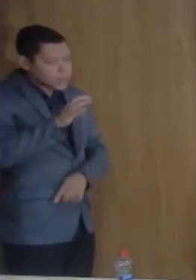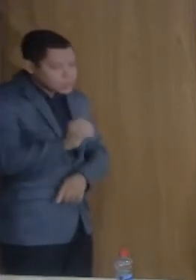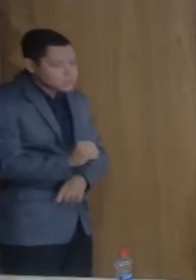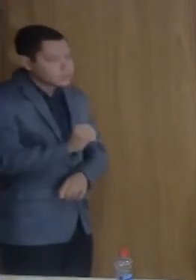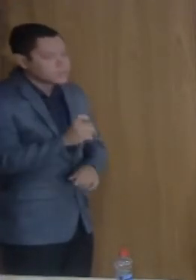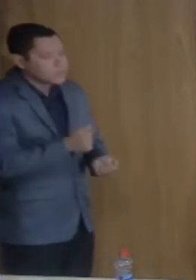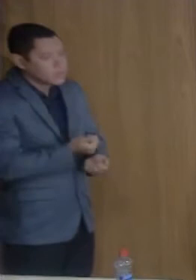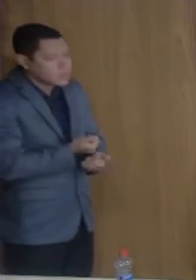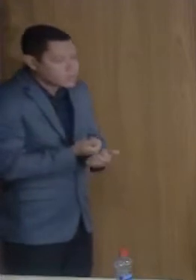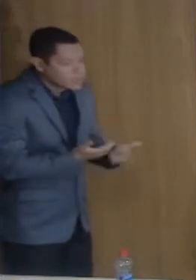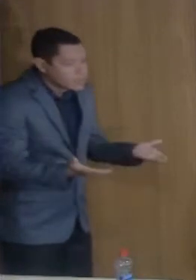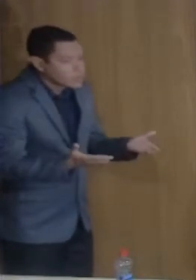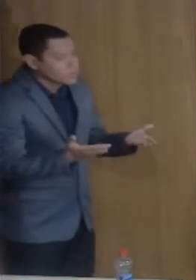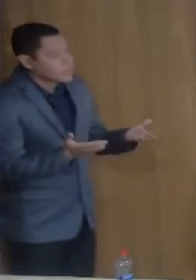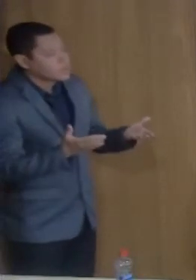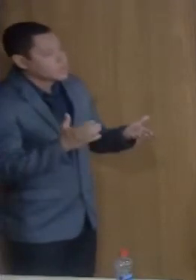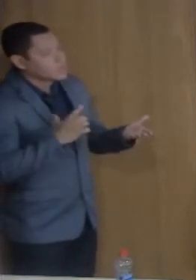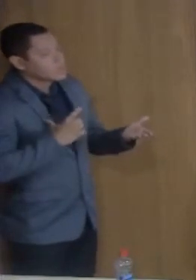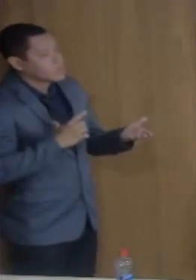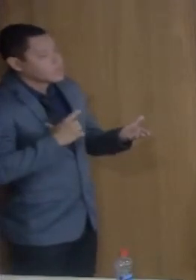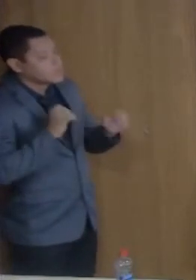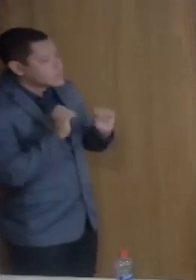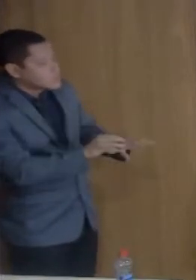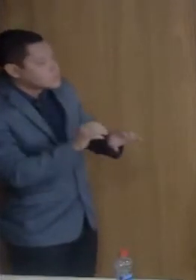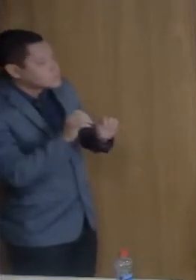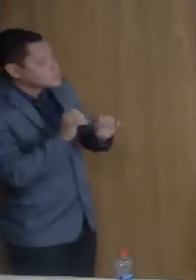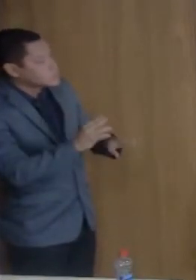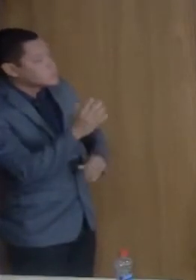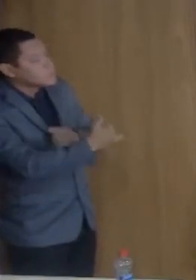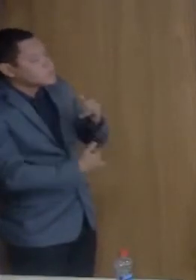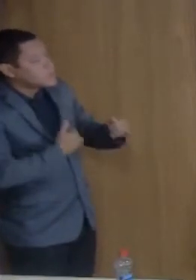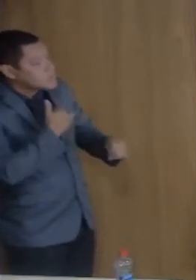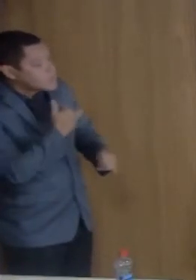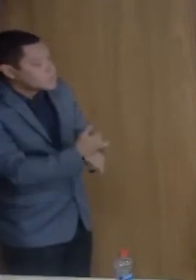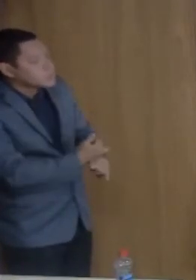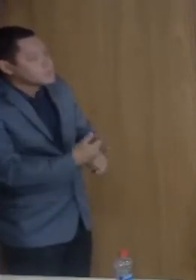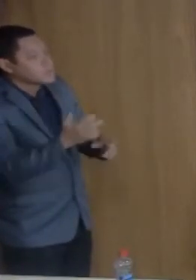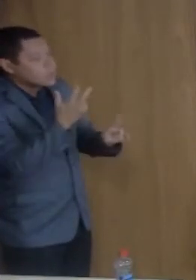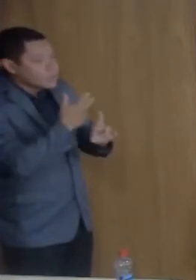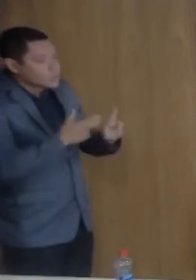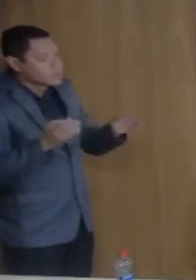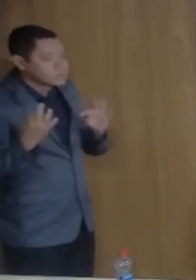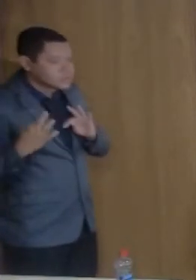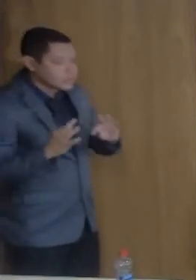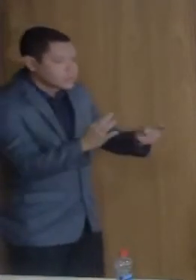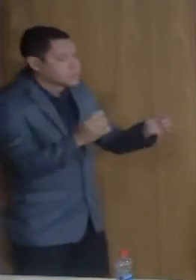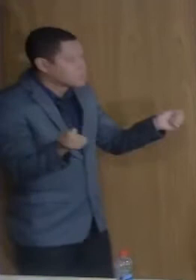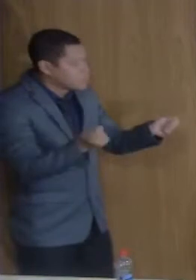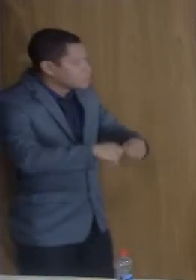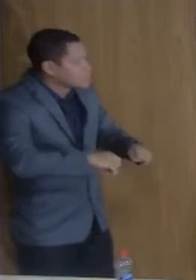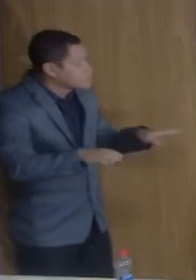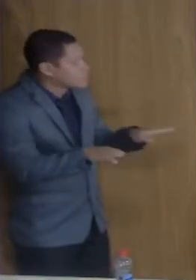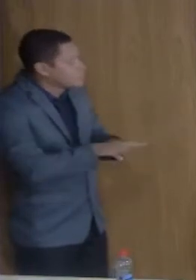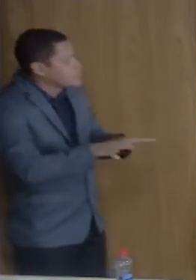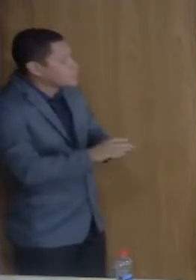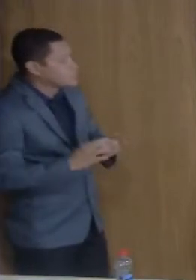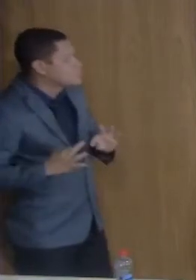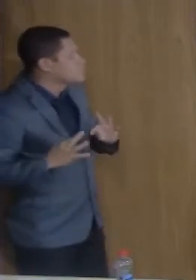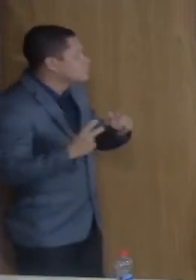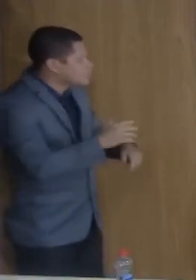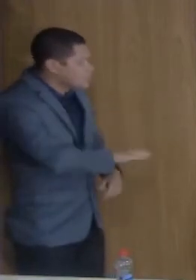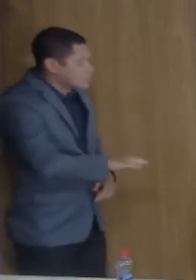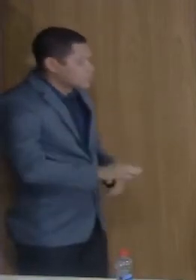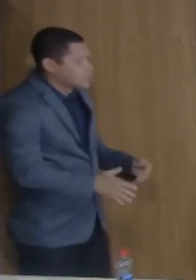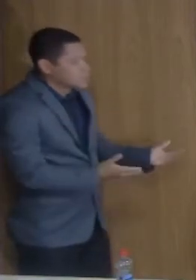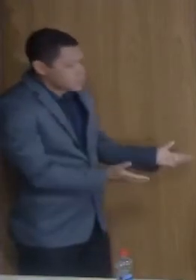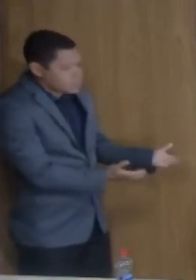de ensino remoto aos alunos e fornecimento de ferramentas tecnológicas que permitam a todas as crianças e jovens da